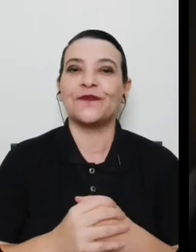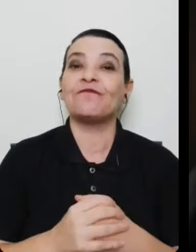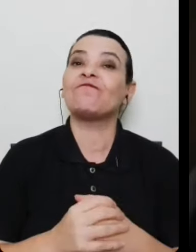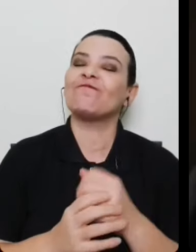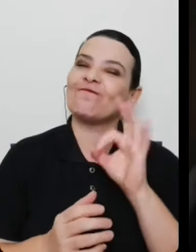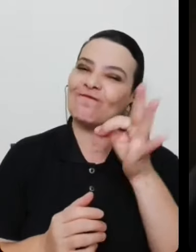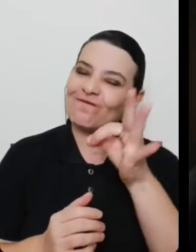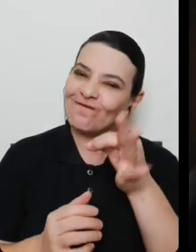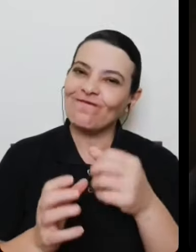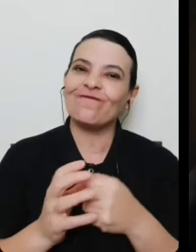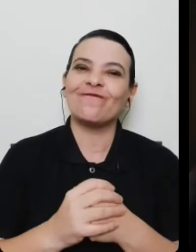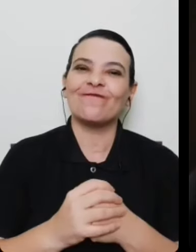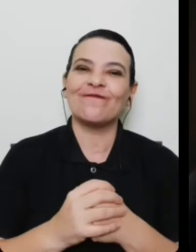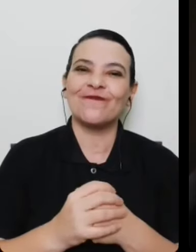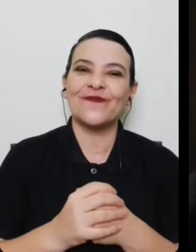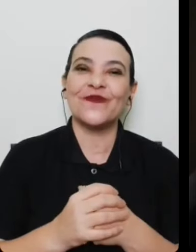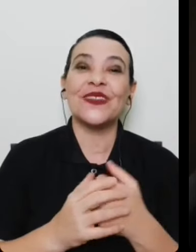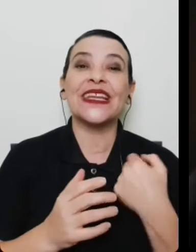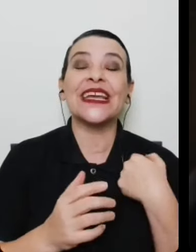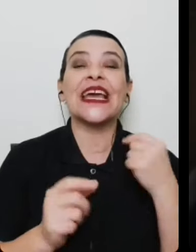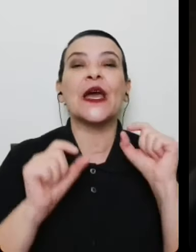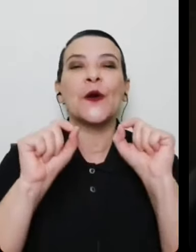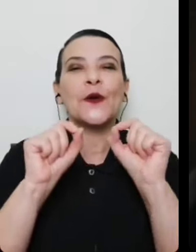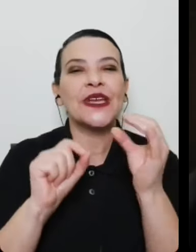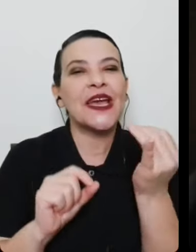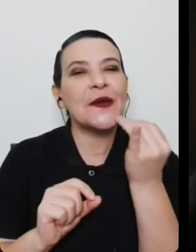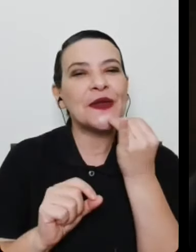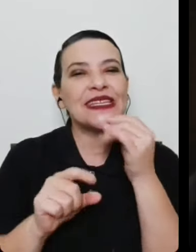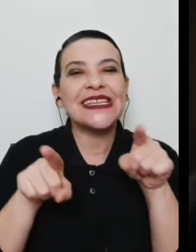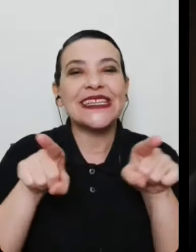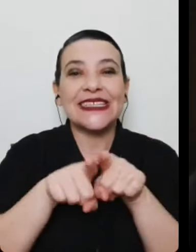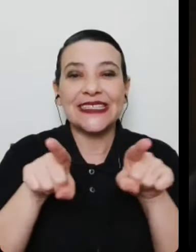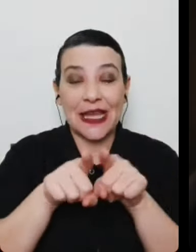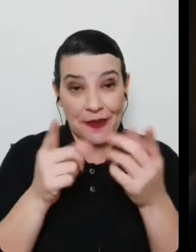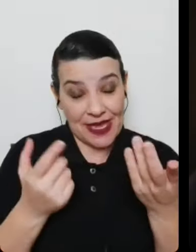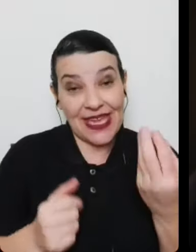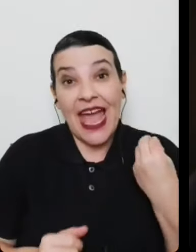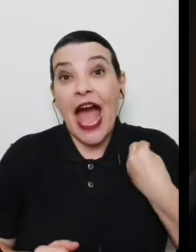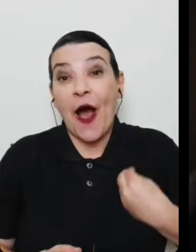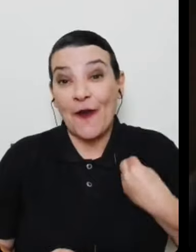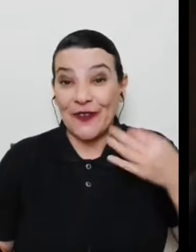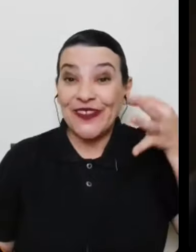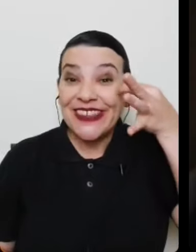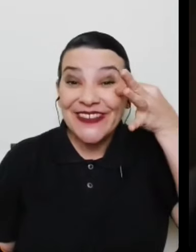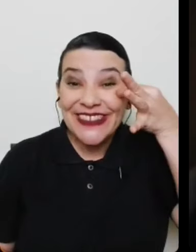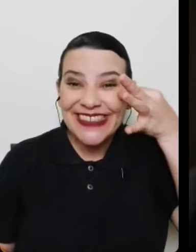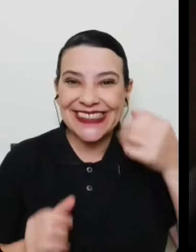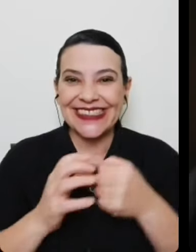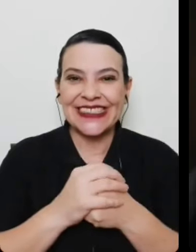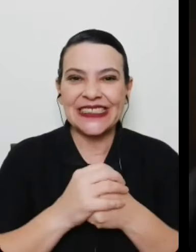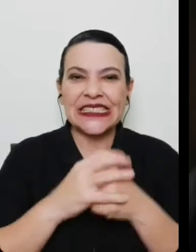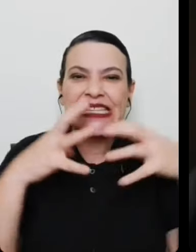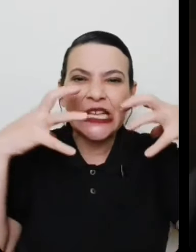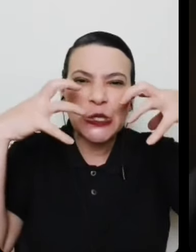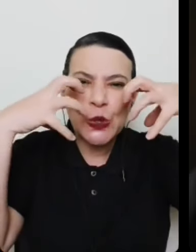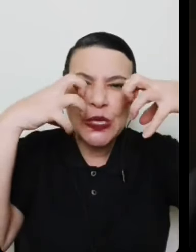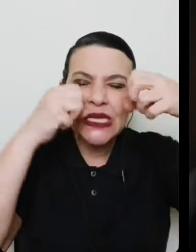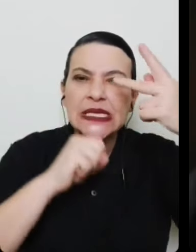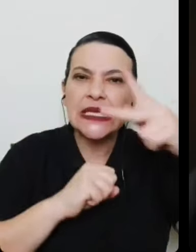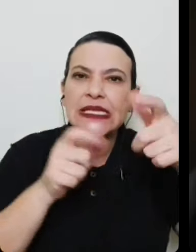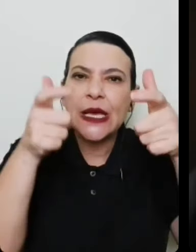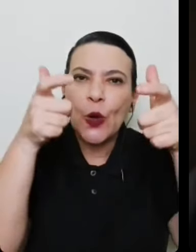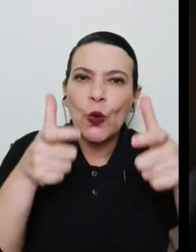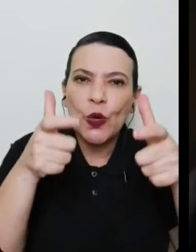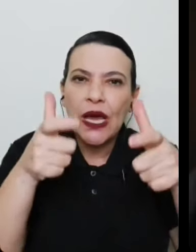Leonardo, vou aqui, né, aquela dinâmica né, de estarmos ao vivo, né? Tá escurecendo aí onde você está,